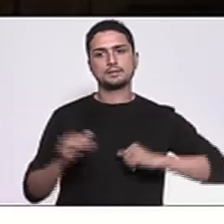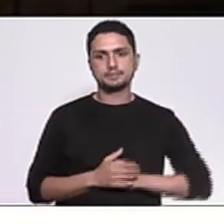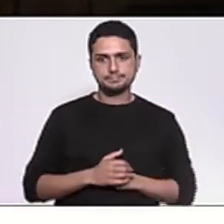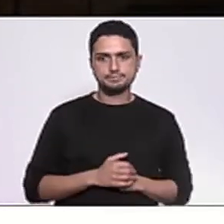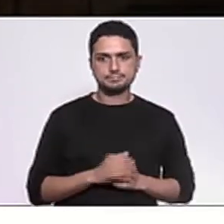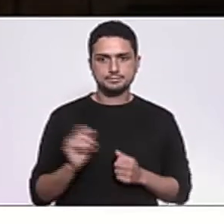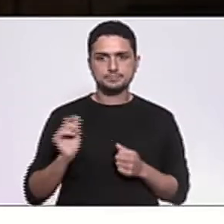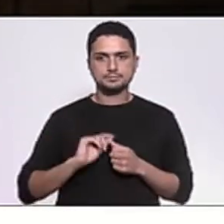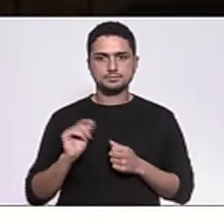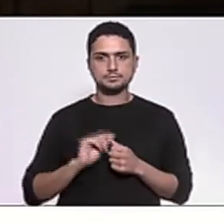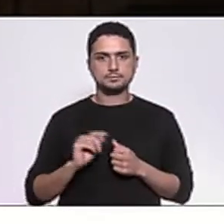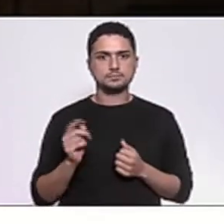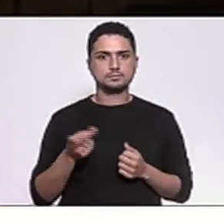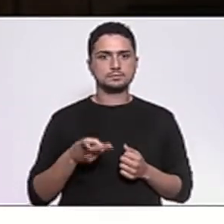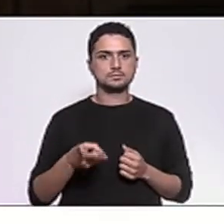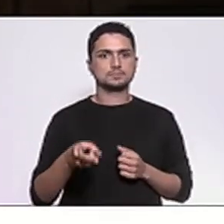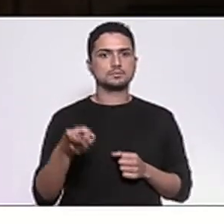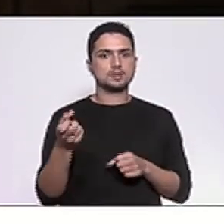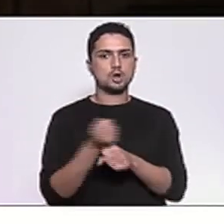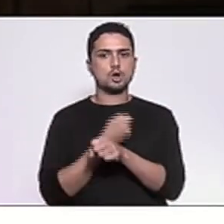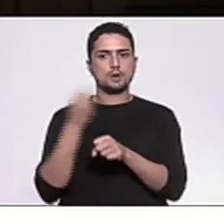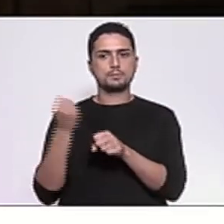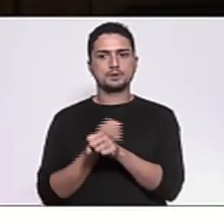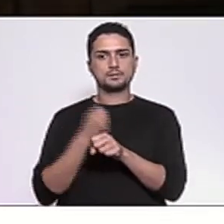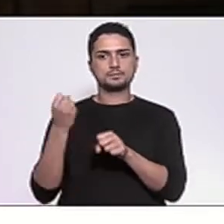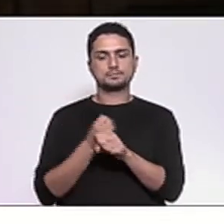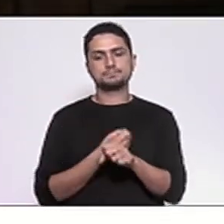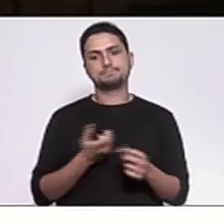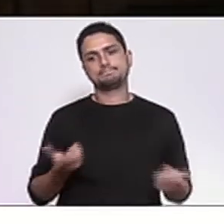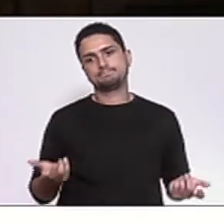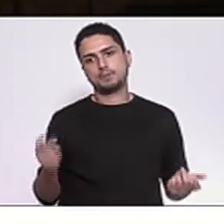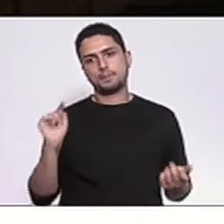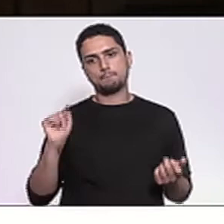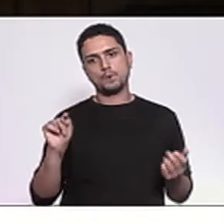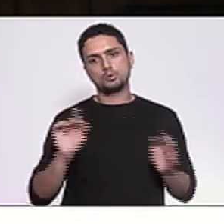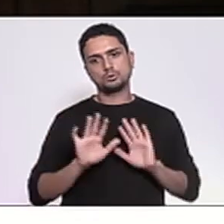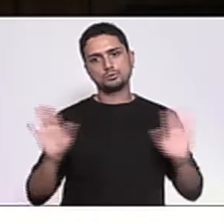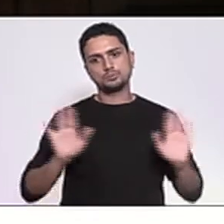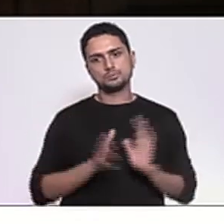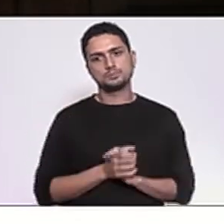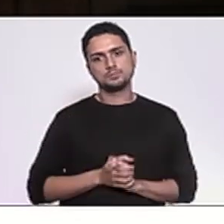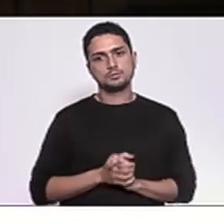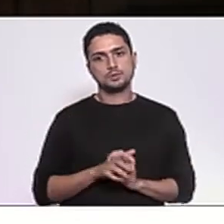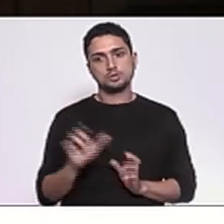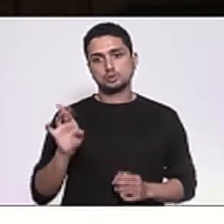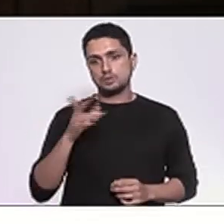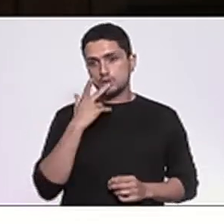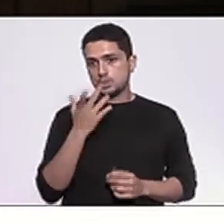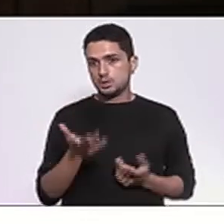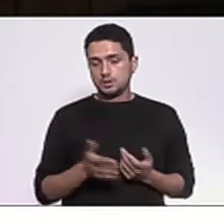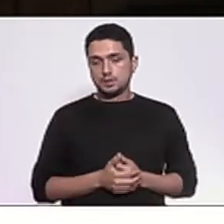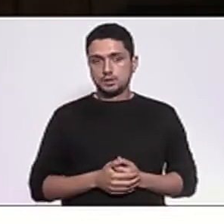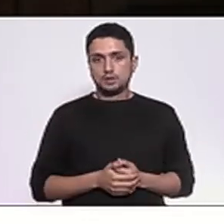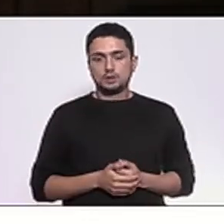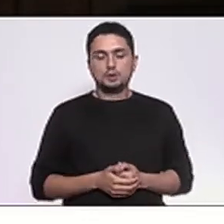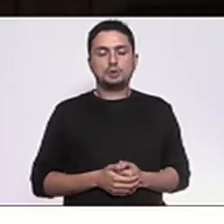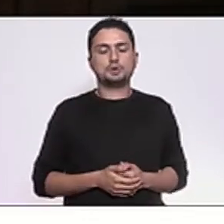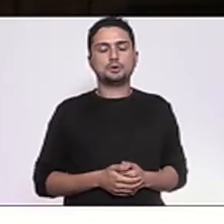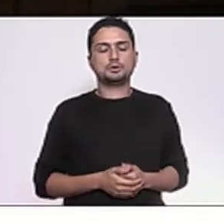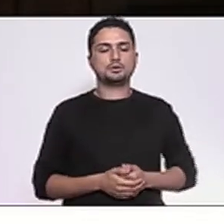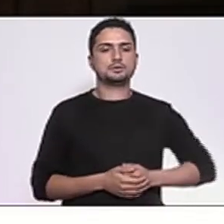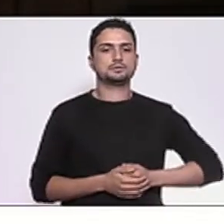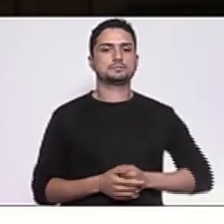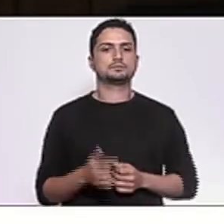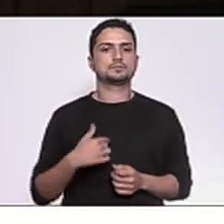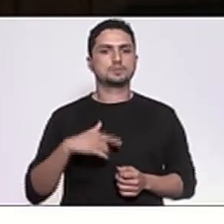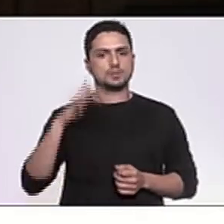a retomada das obras. Ponto. Só disse isso. Eu